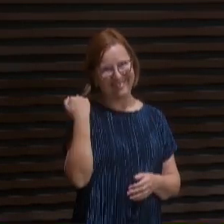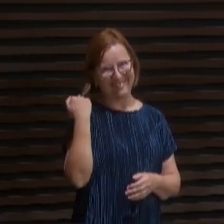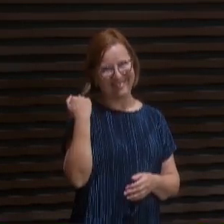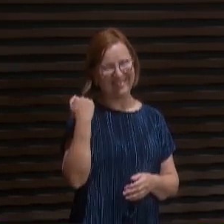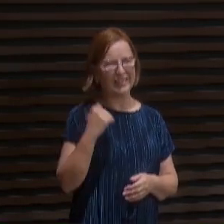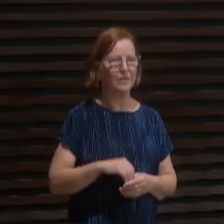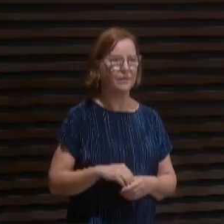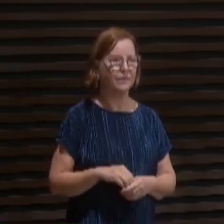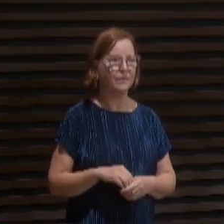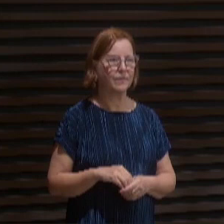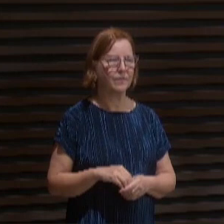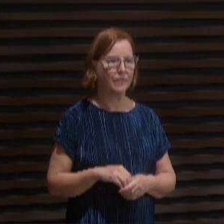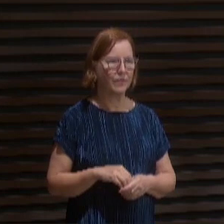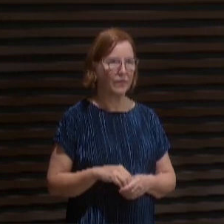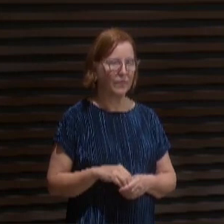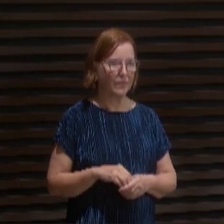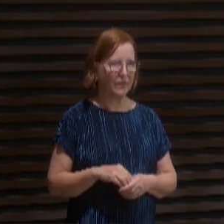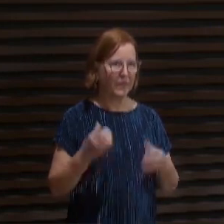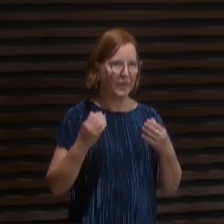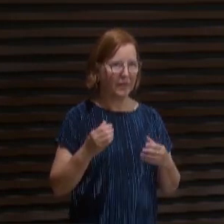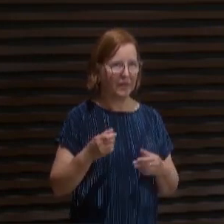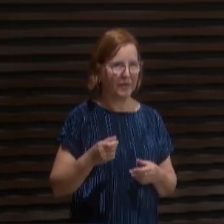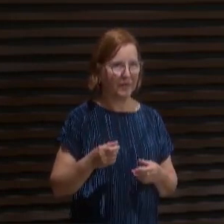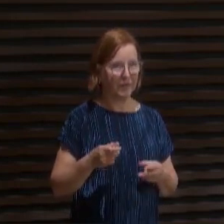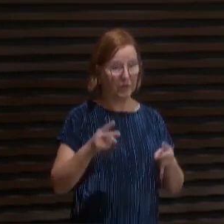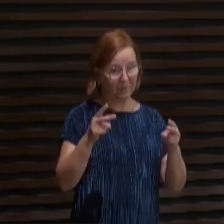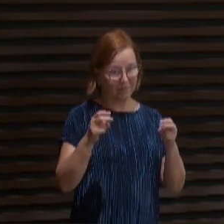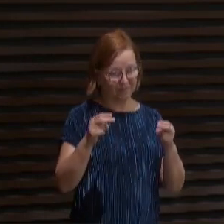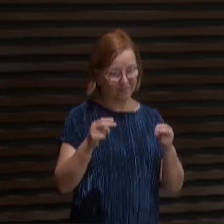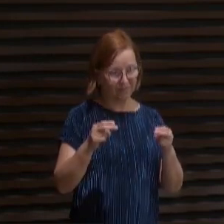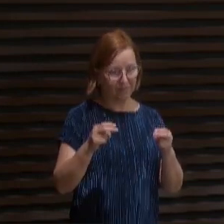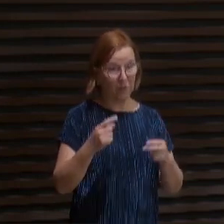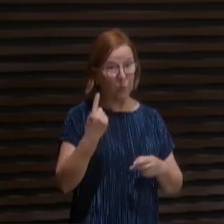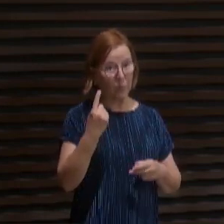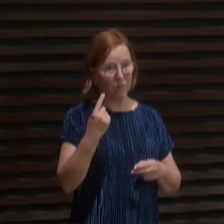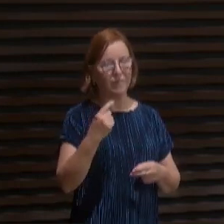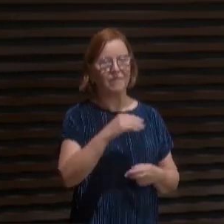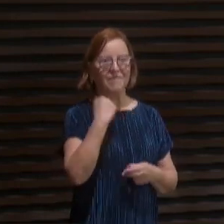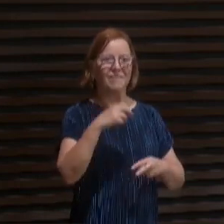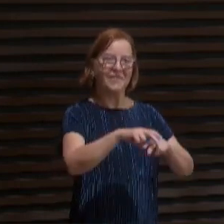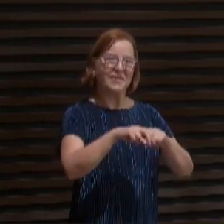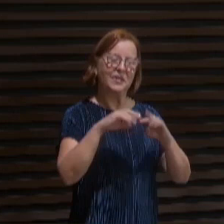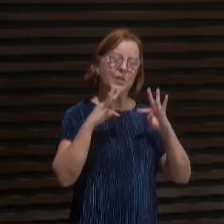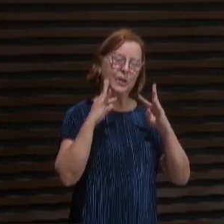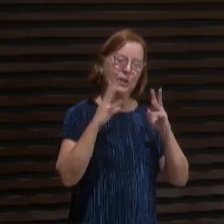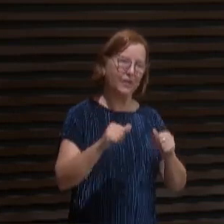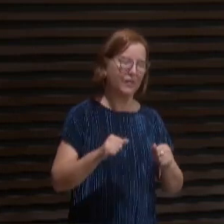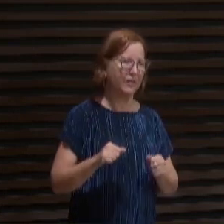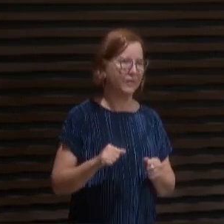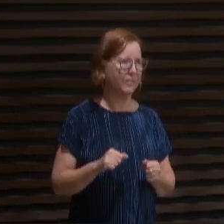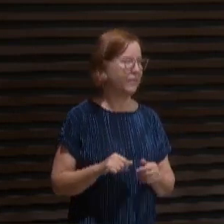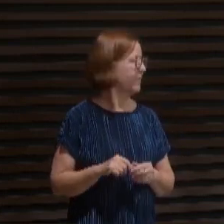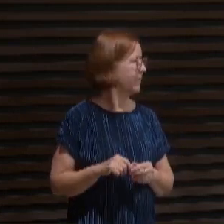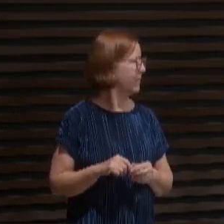Eu quero só chamar a atenção por todos aqui. Um morreu por todos. Eu fosse apertar aqui